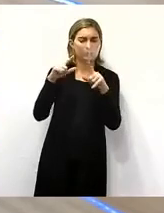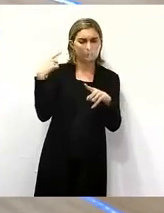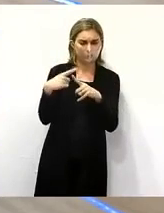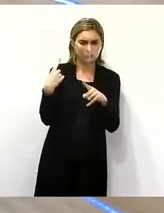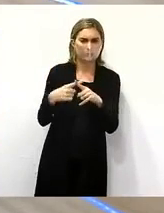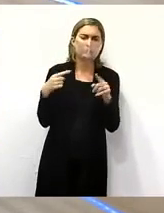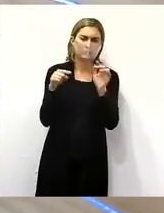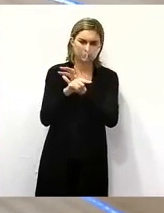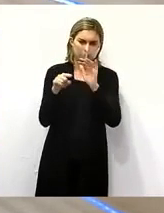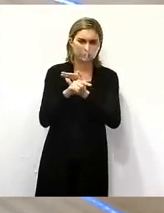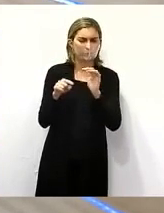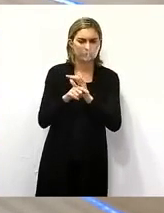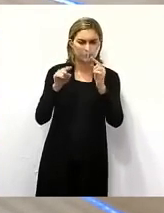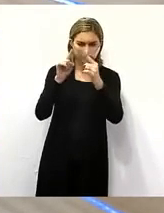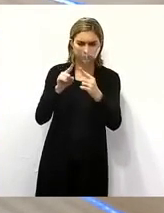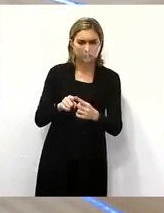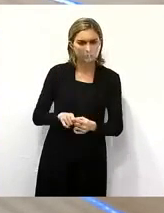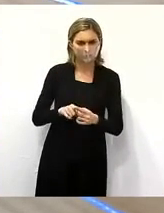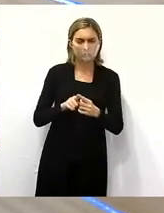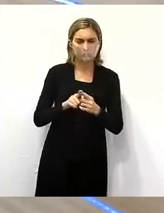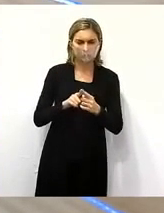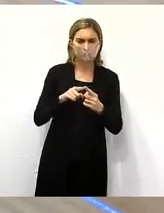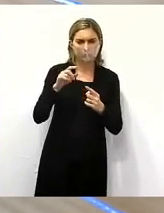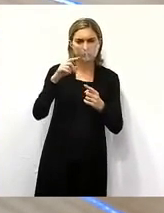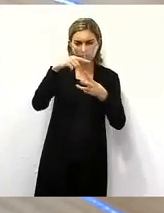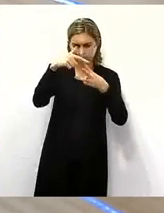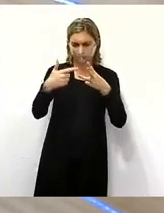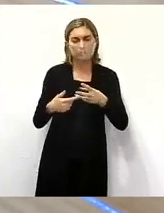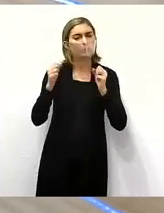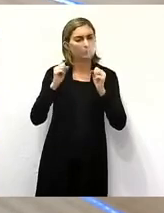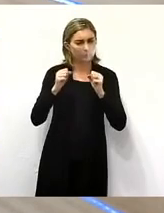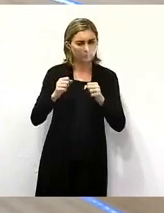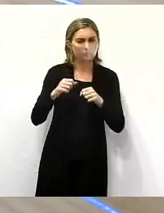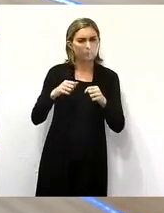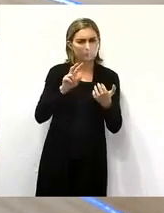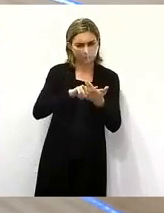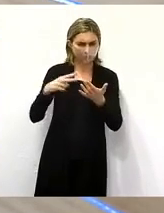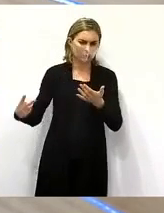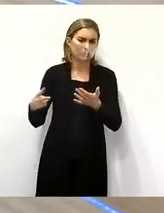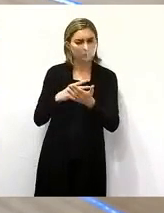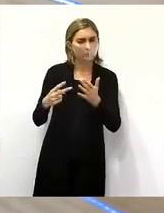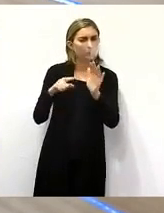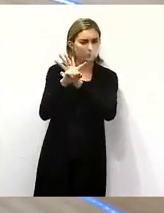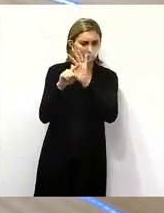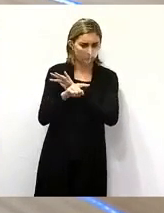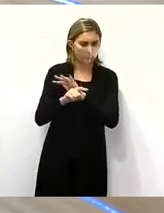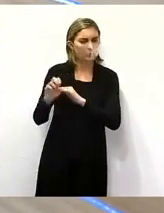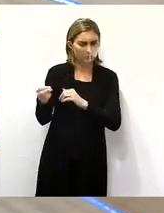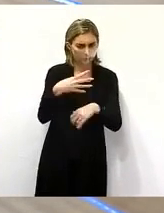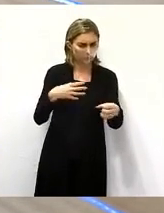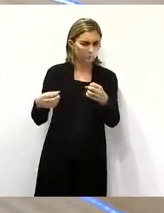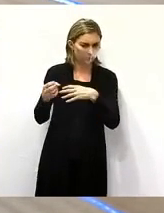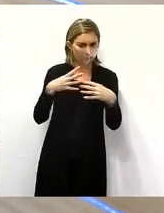porque as questões relacionadas aos contratualistas podem ser contextualizadas com questões